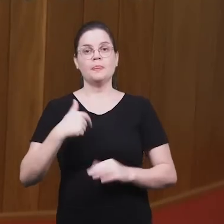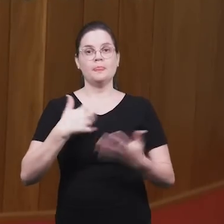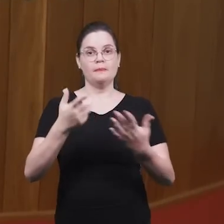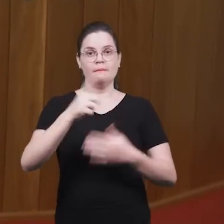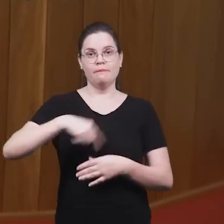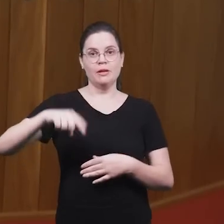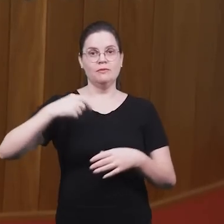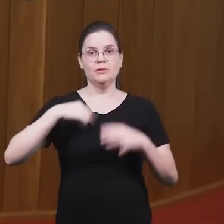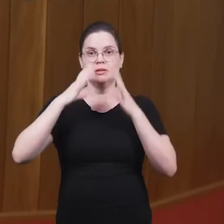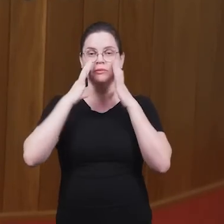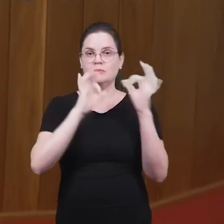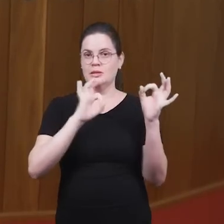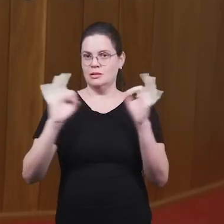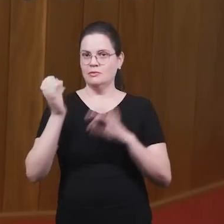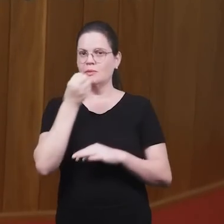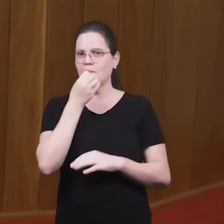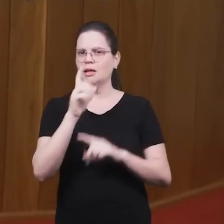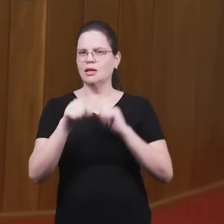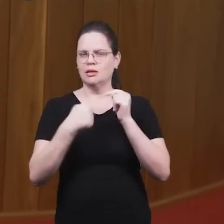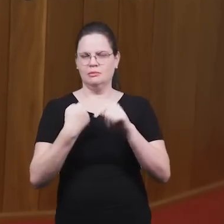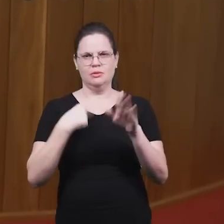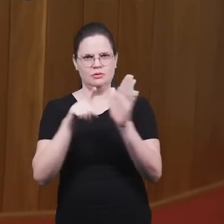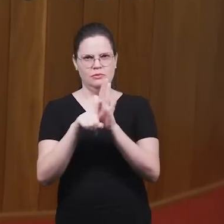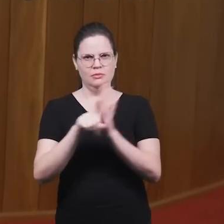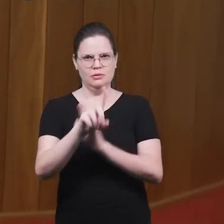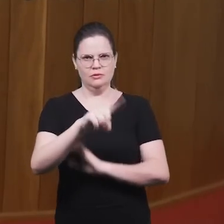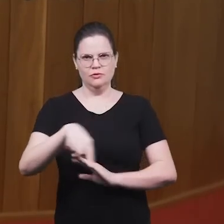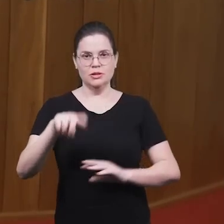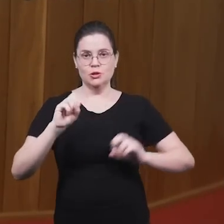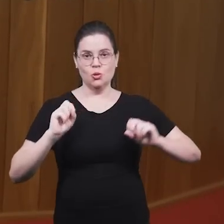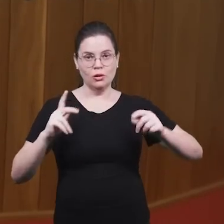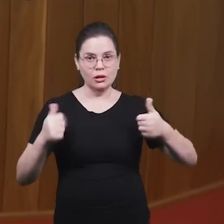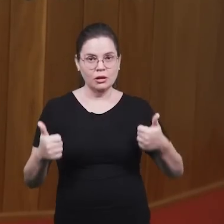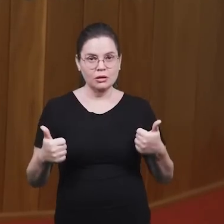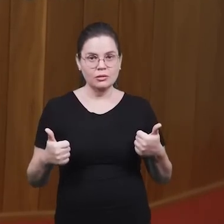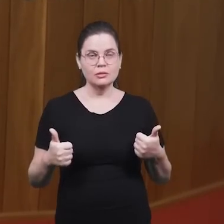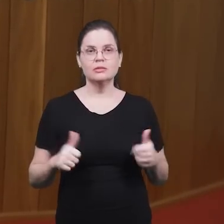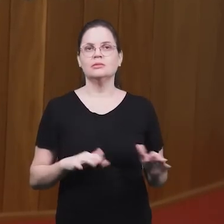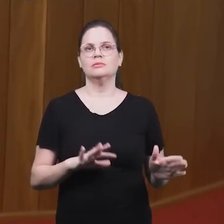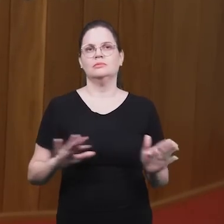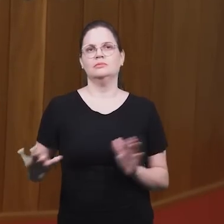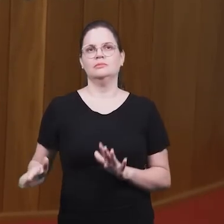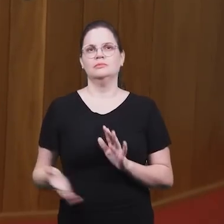vocês observem bastante, que depois eu tenho umas perguntas para vocês, tá certo?